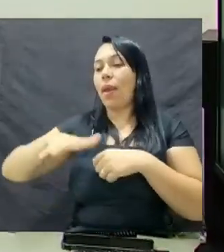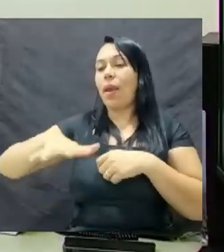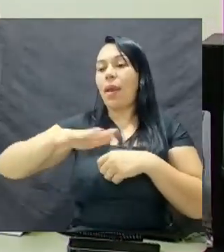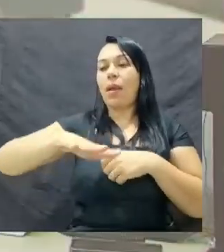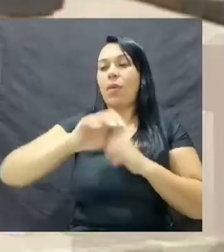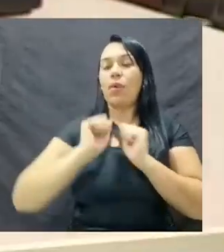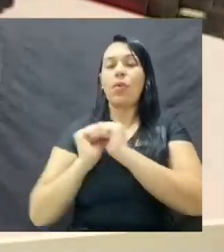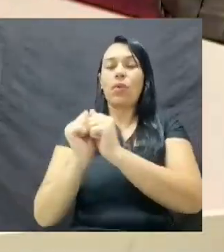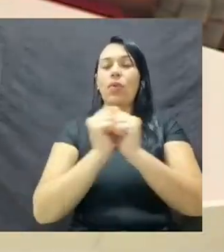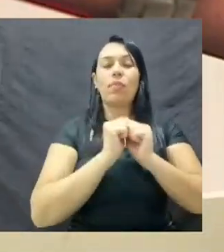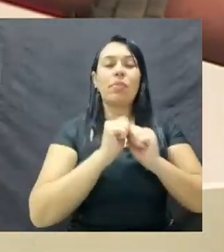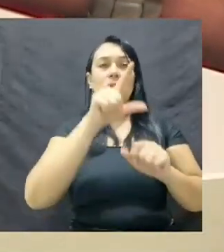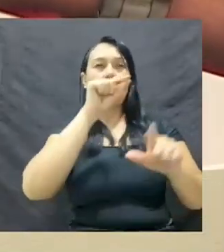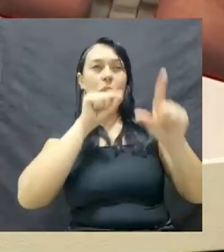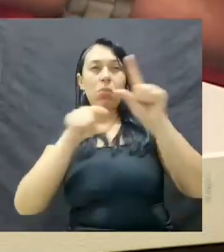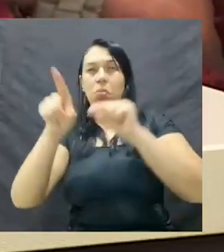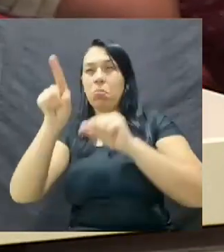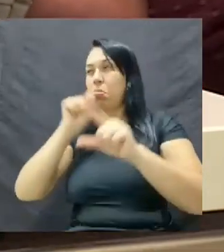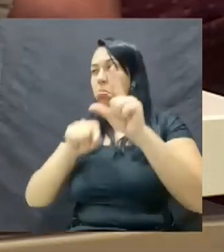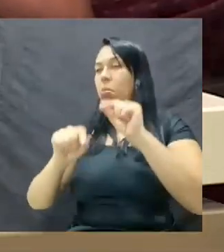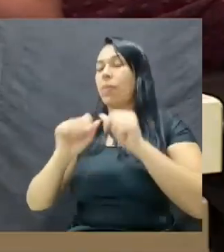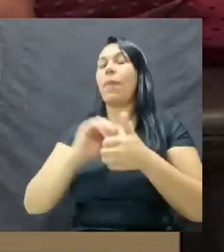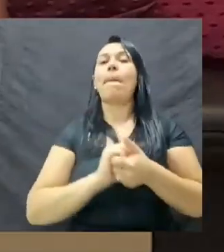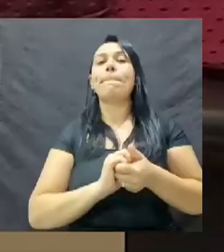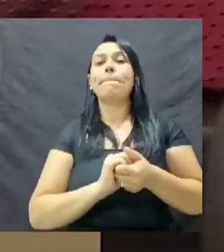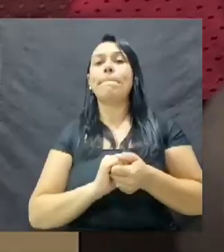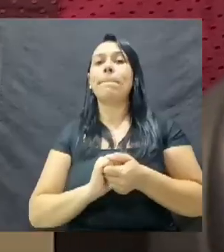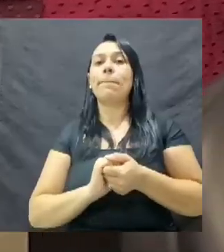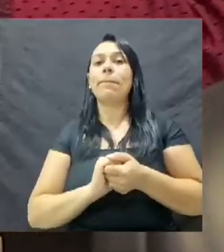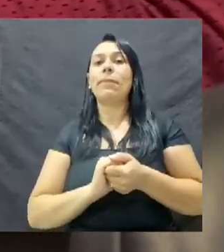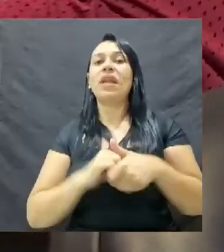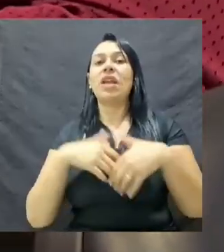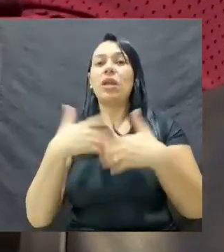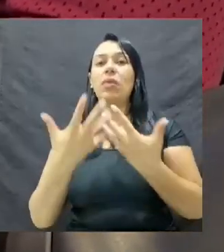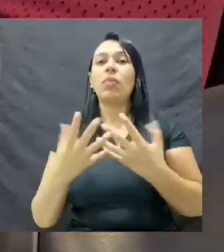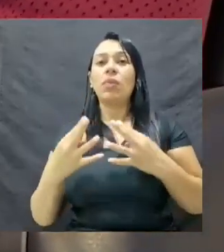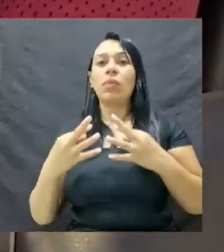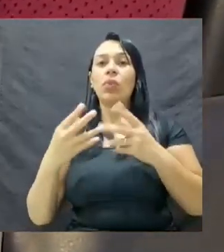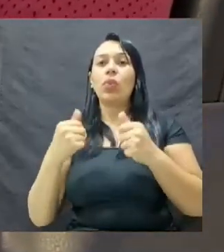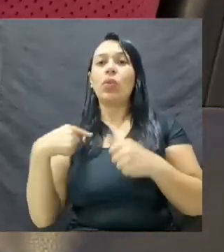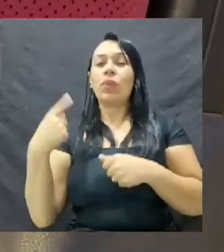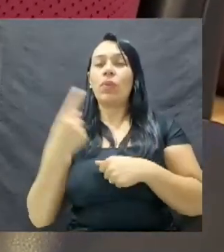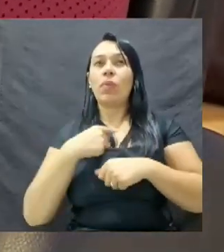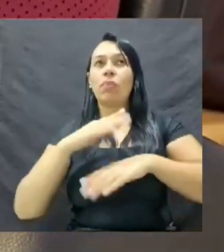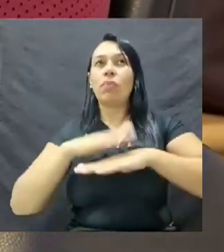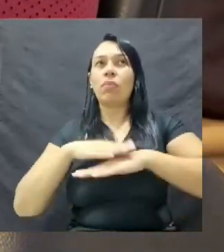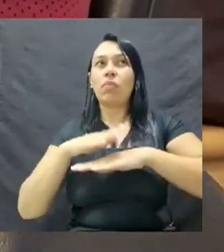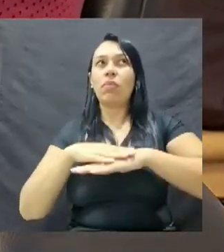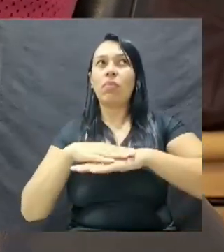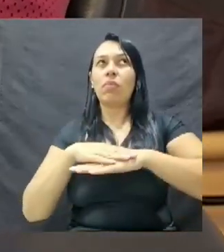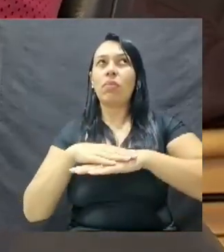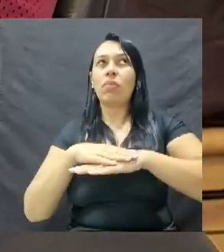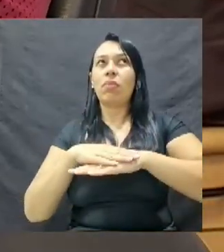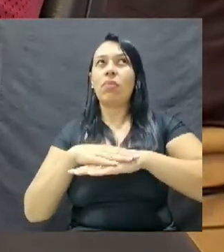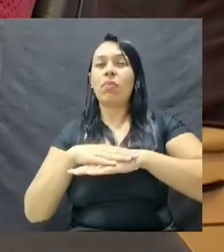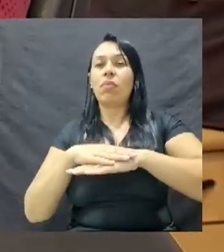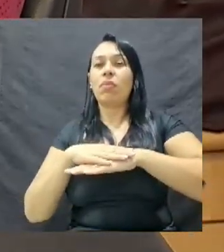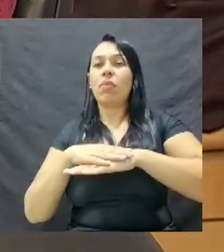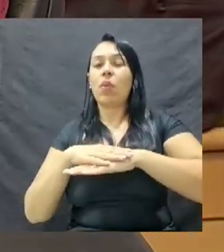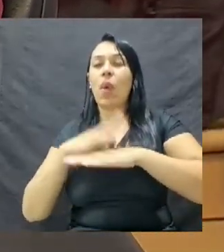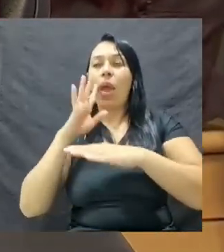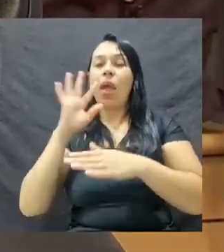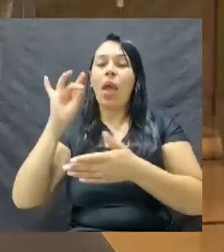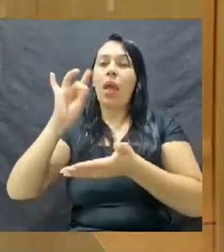decisões. E tudo isso traz a gente para uma realidade assim